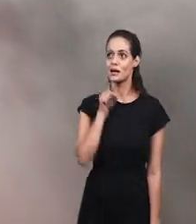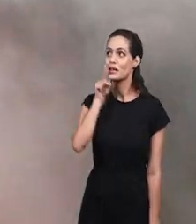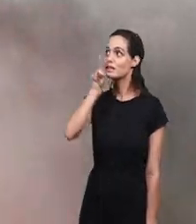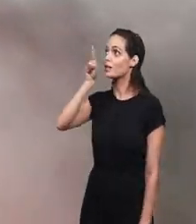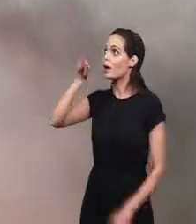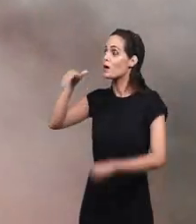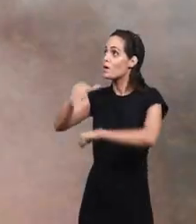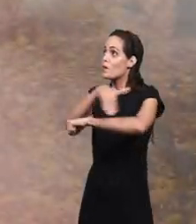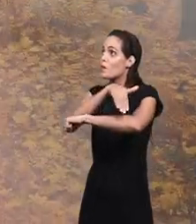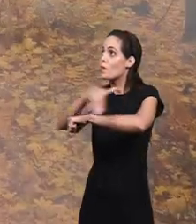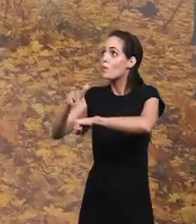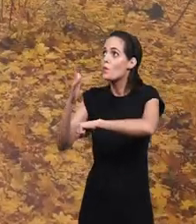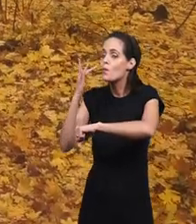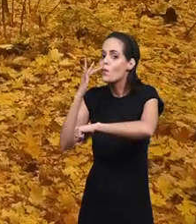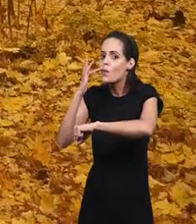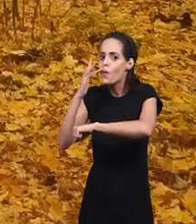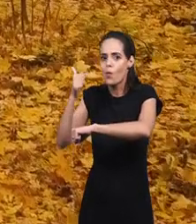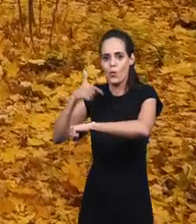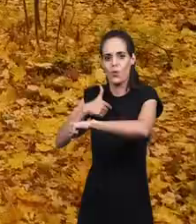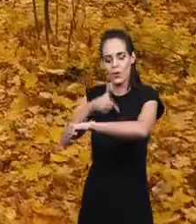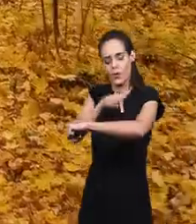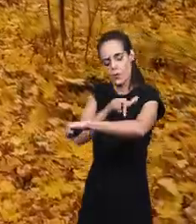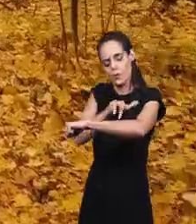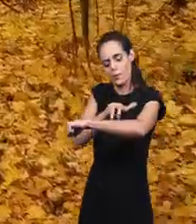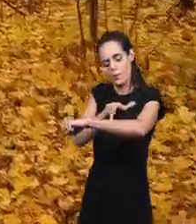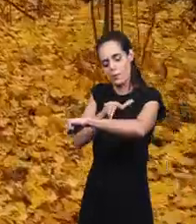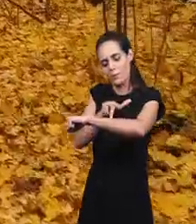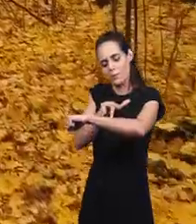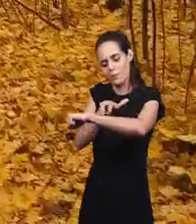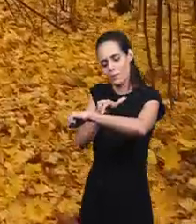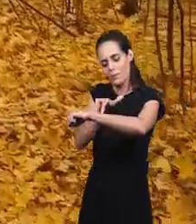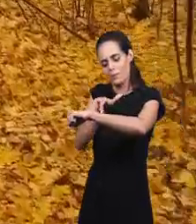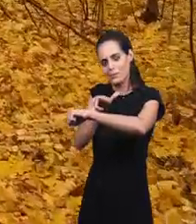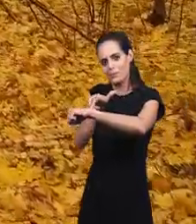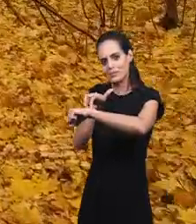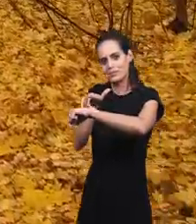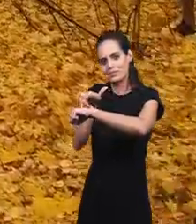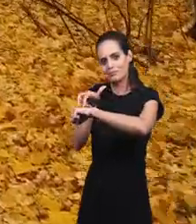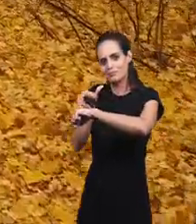adorarei. Nas ruas de ouro sei que